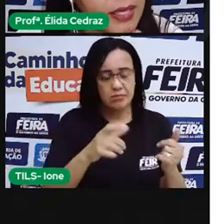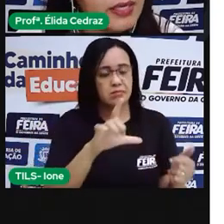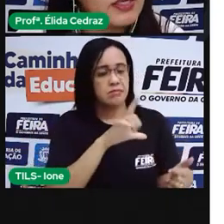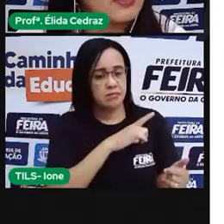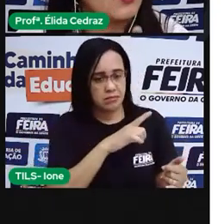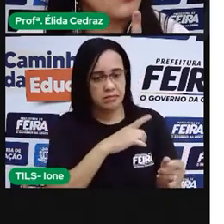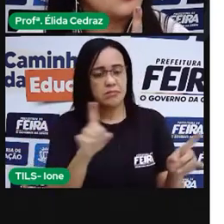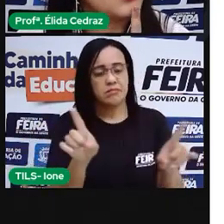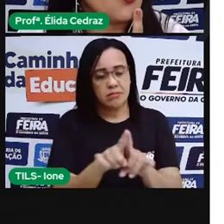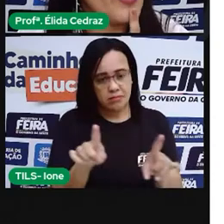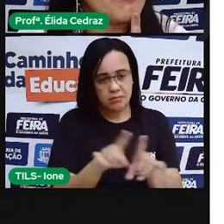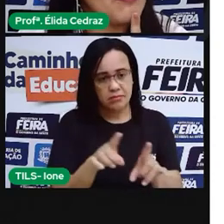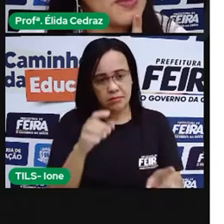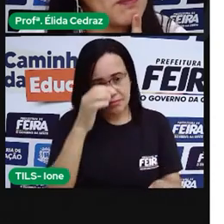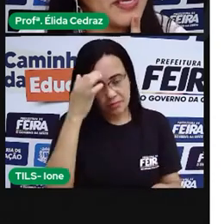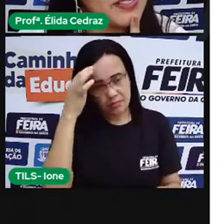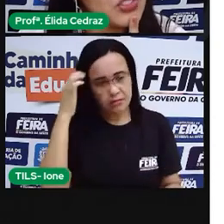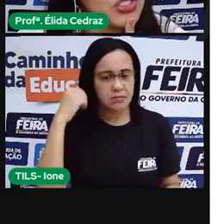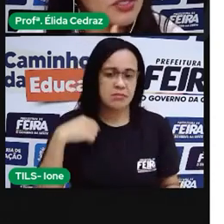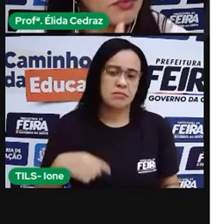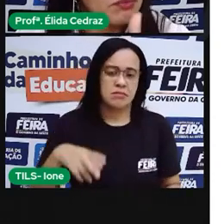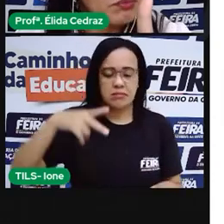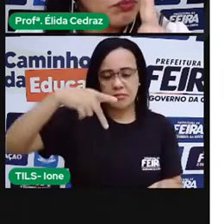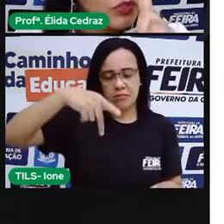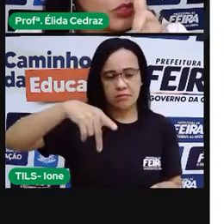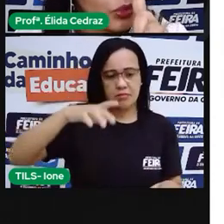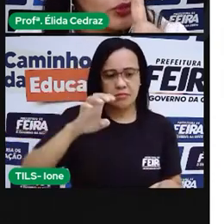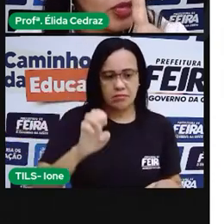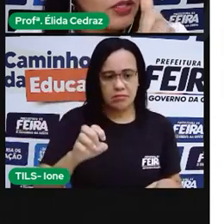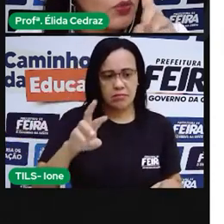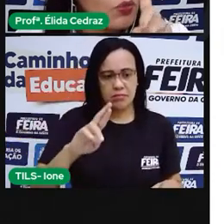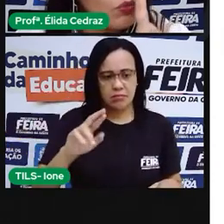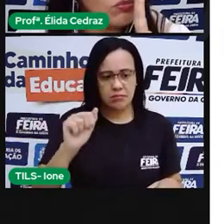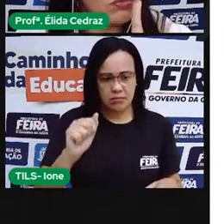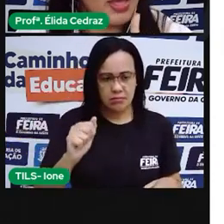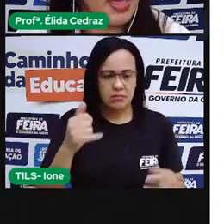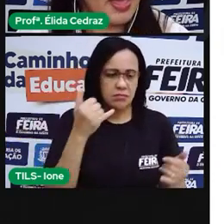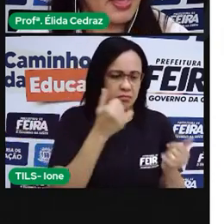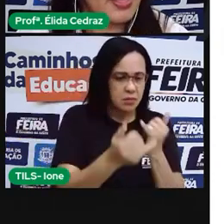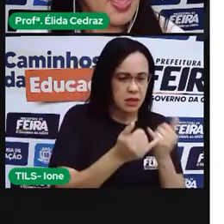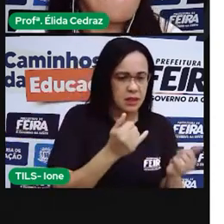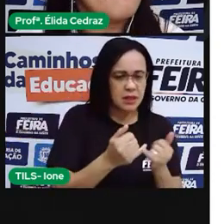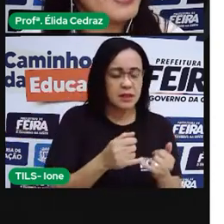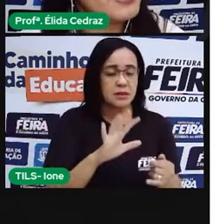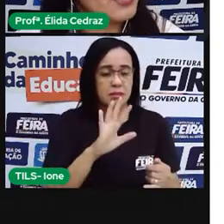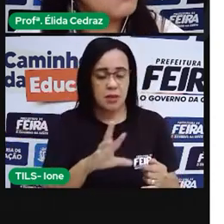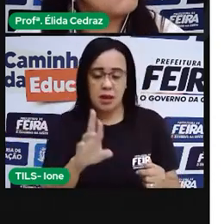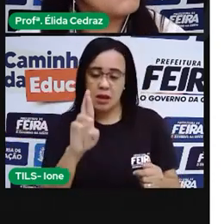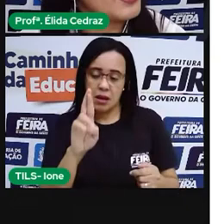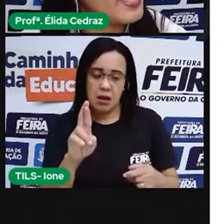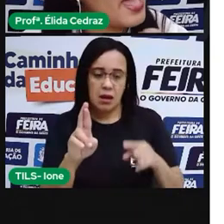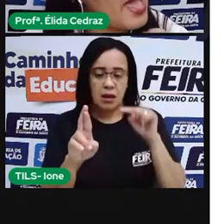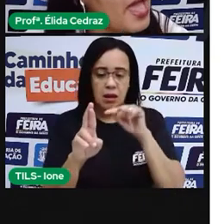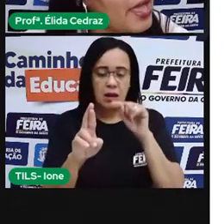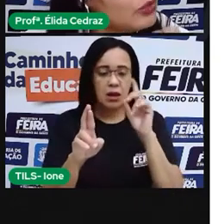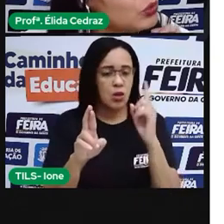Em pera, o som é vibrante, só tem um R, mas em